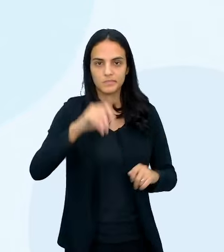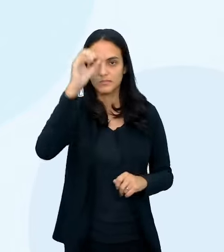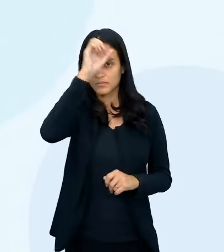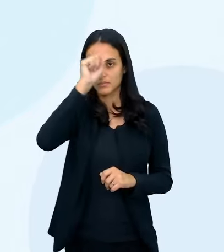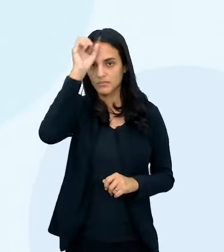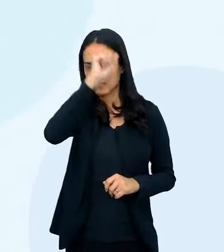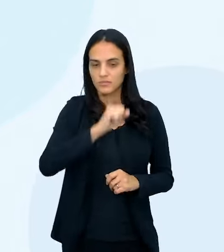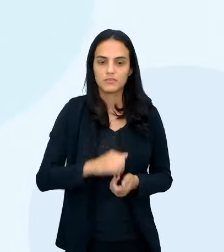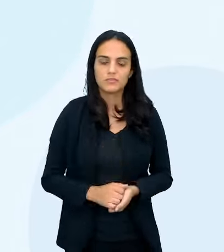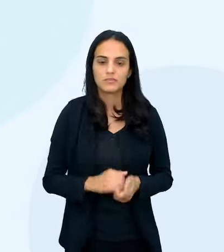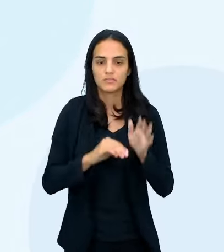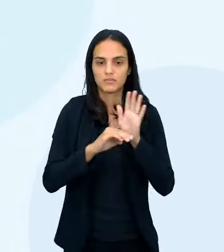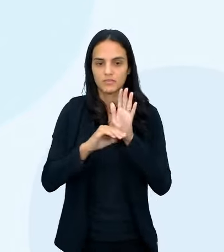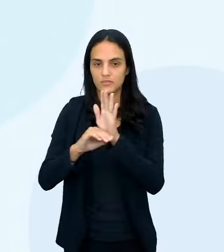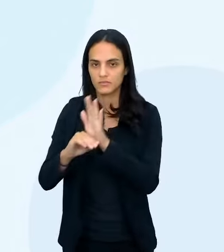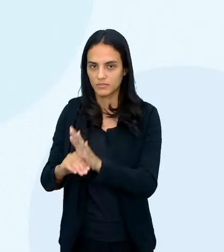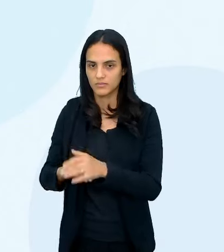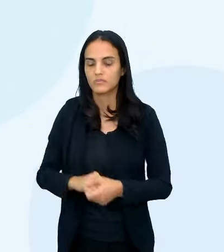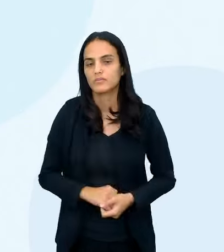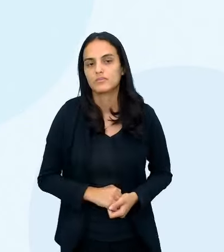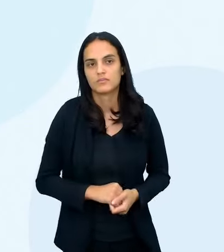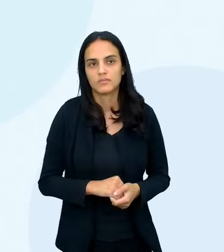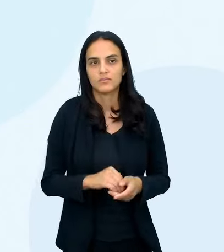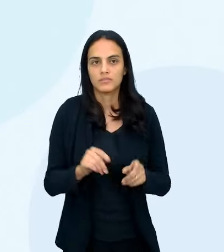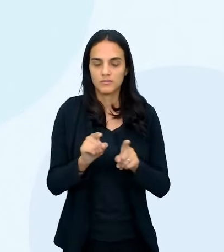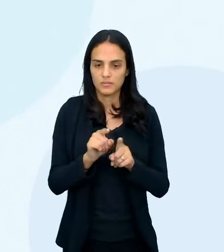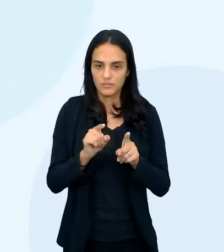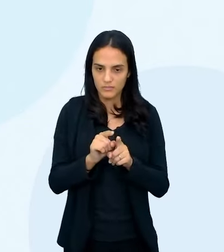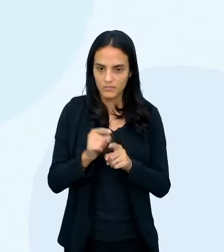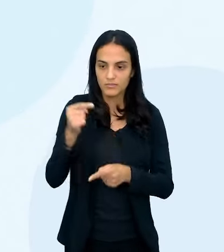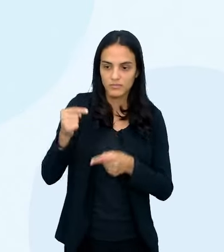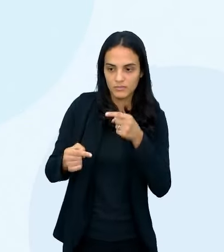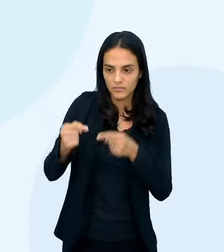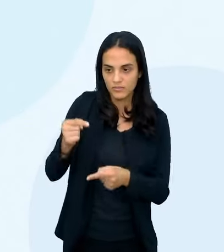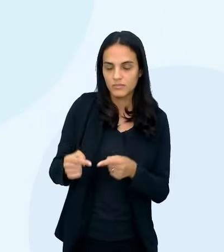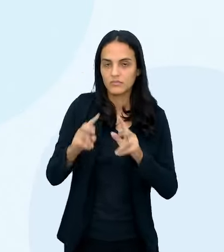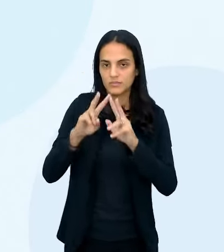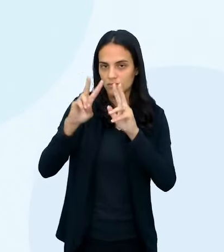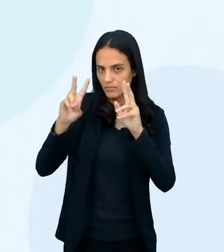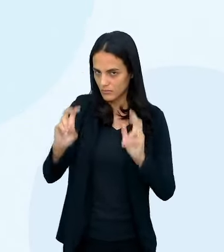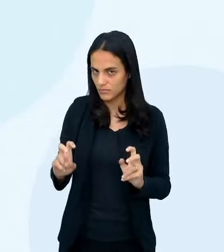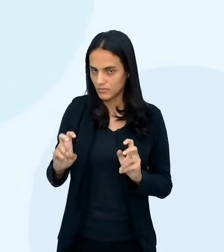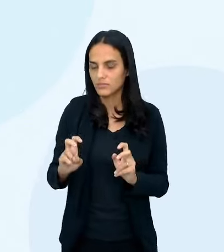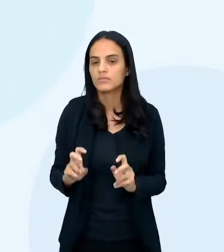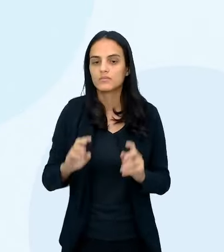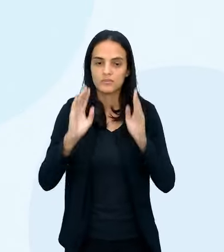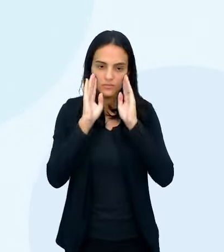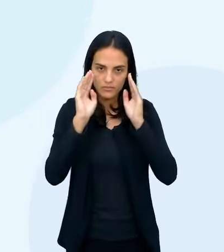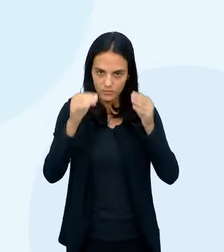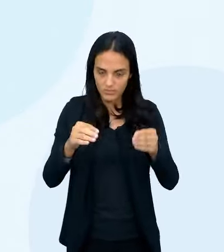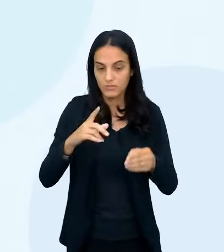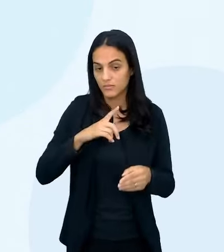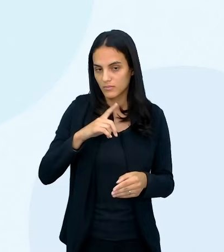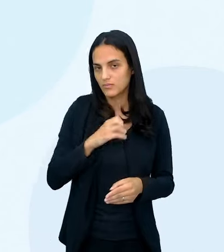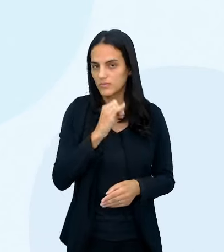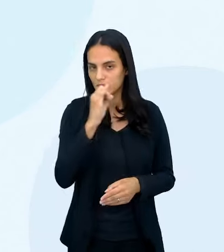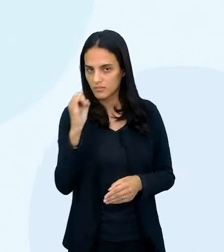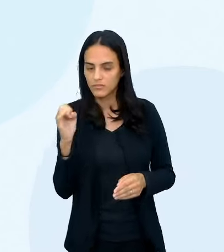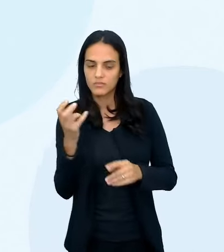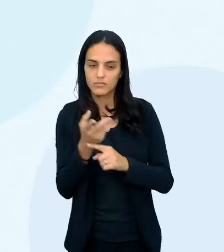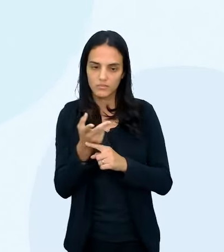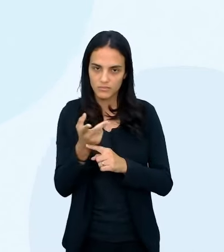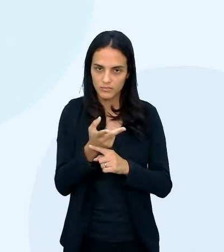de colaboração e discute questões centrais. Então, tem aí um método, se vocês